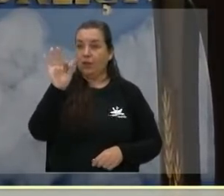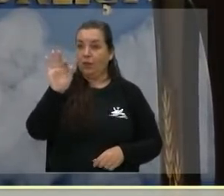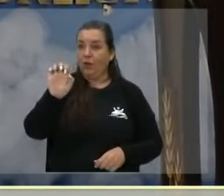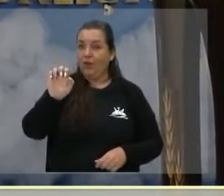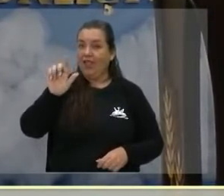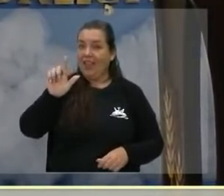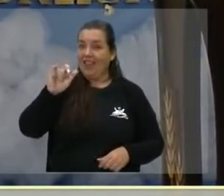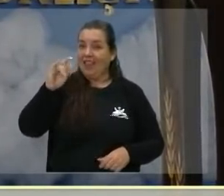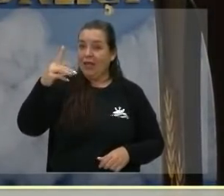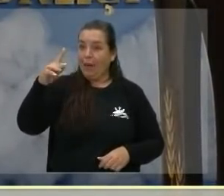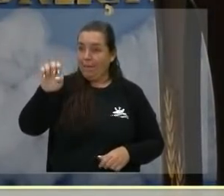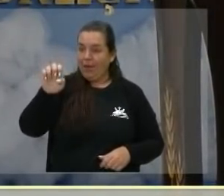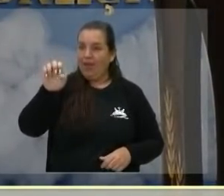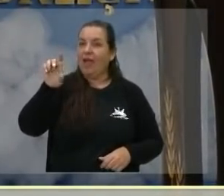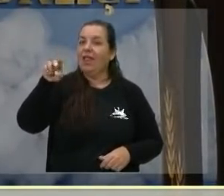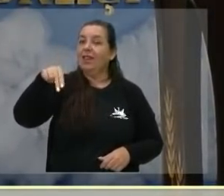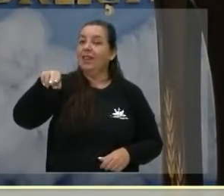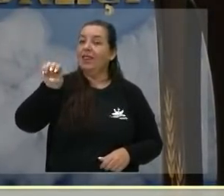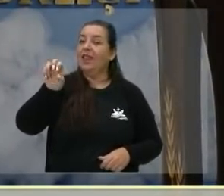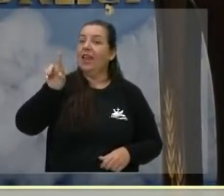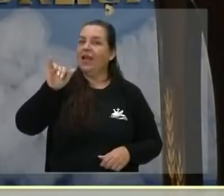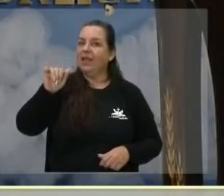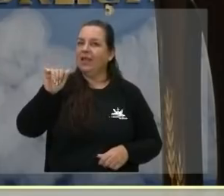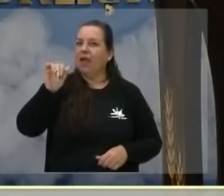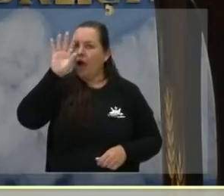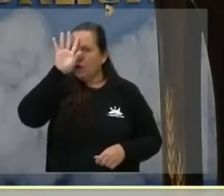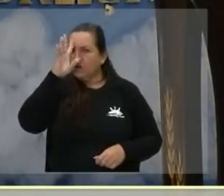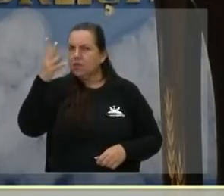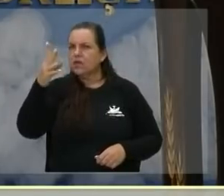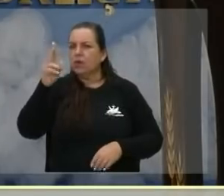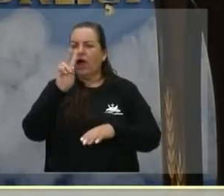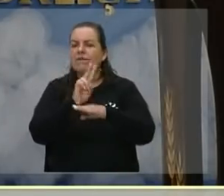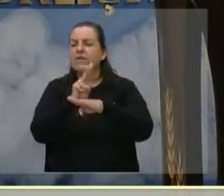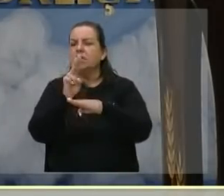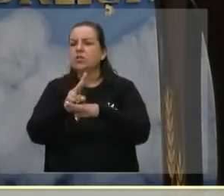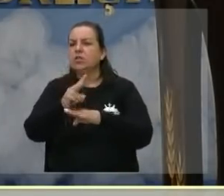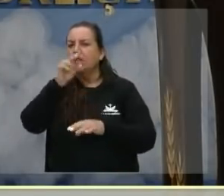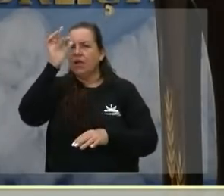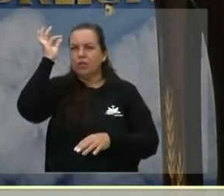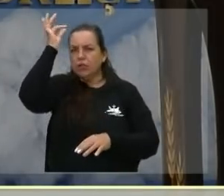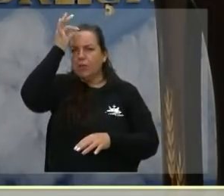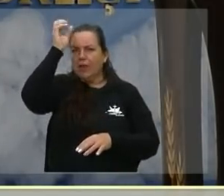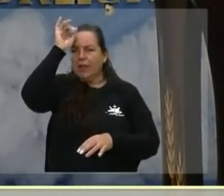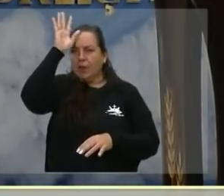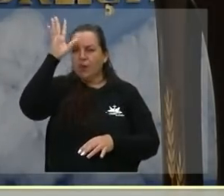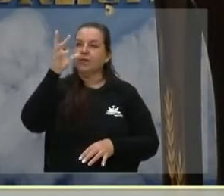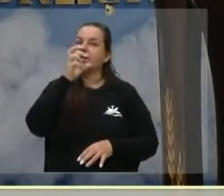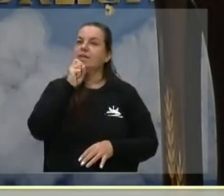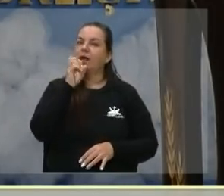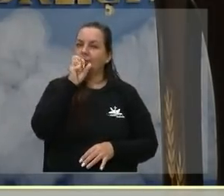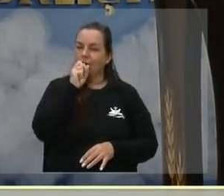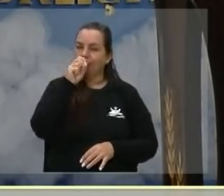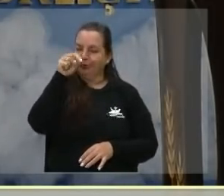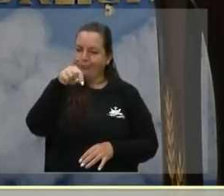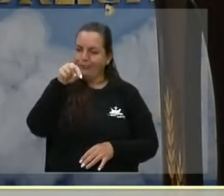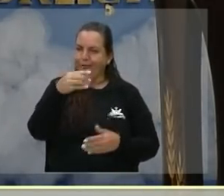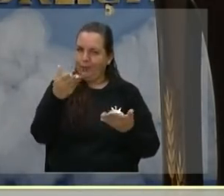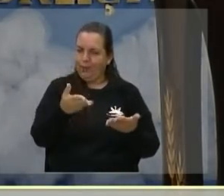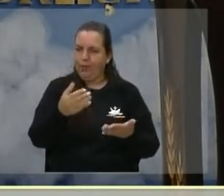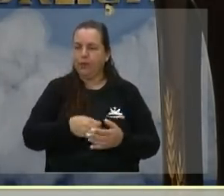hoje aconteceu na vigília de pentecostes sábado o